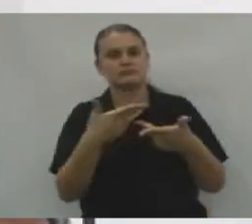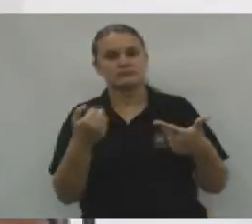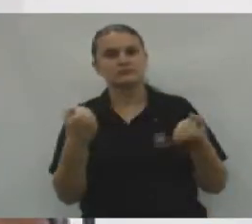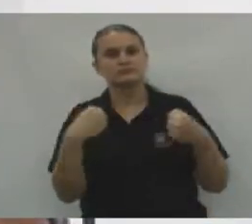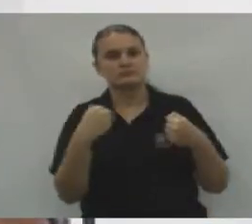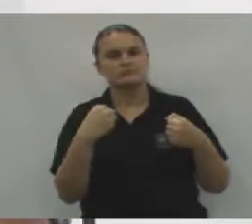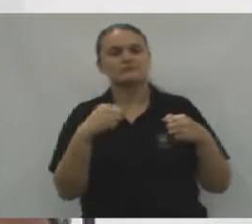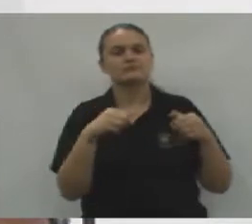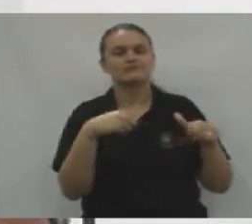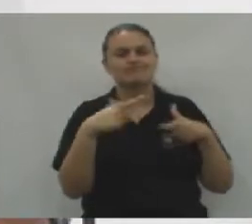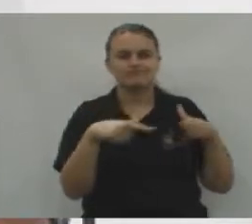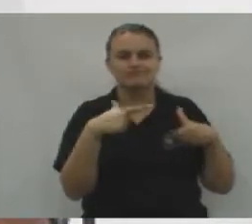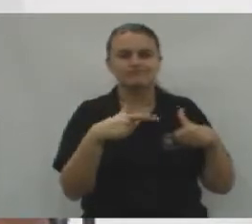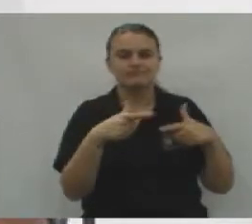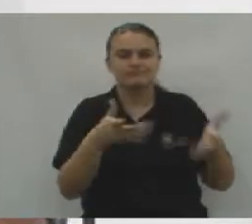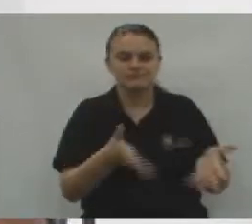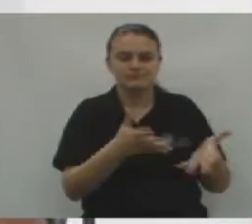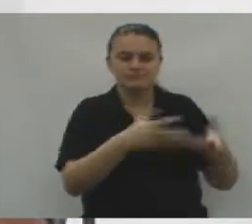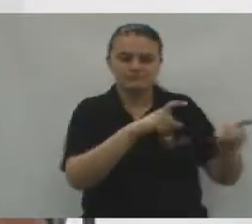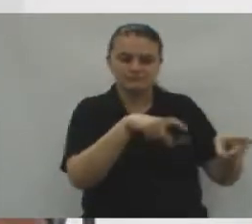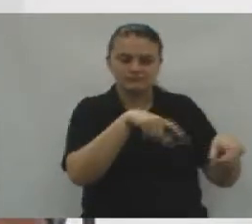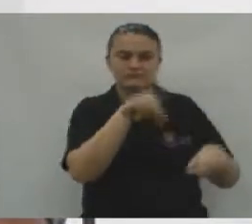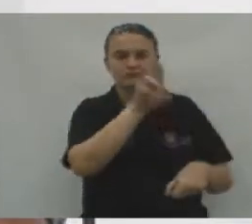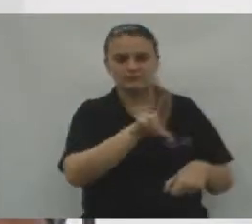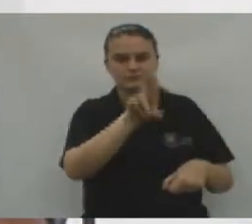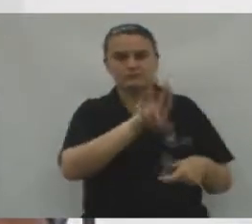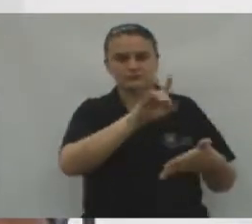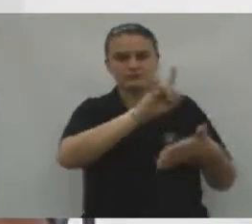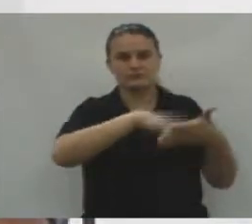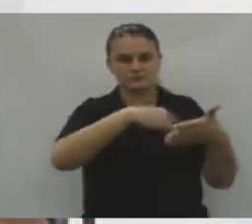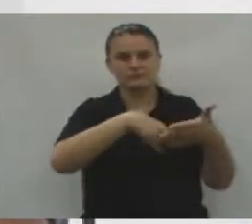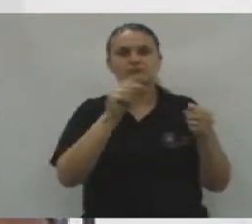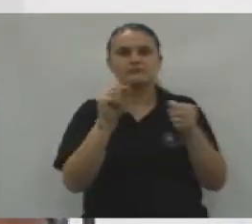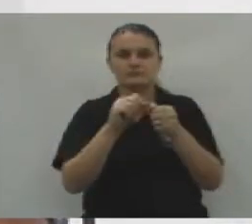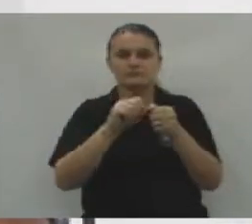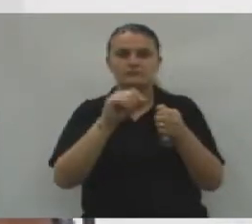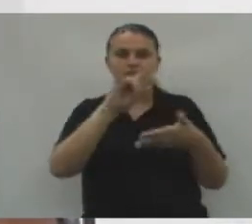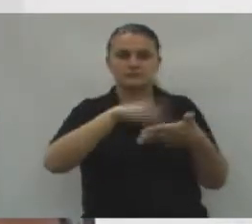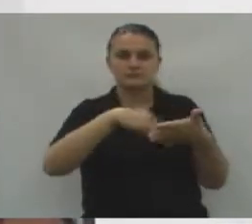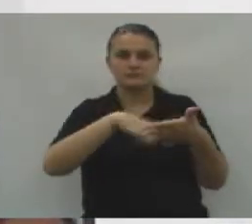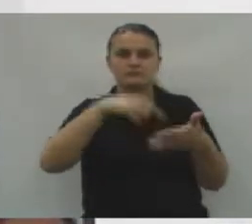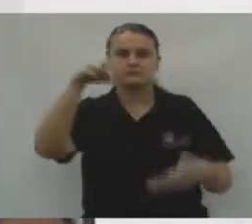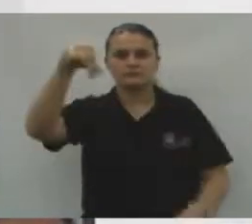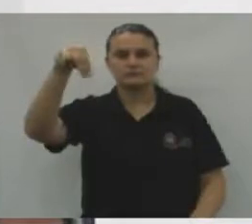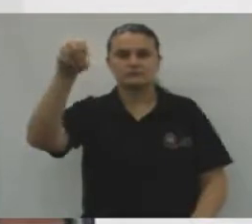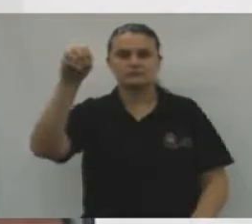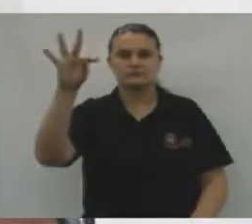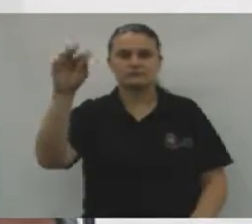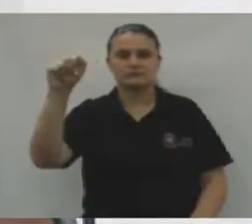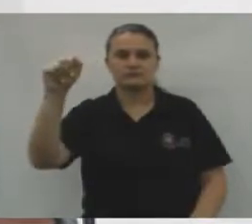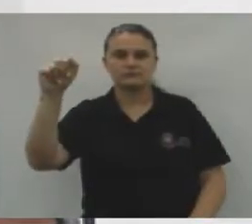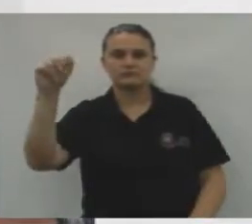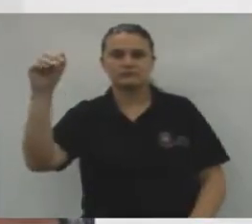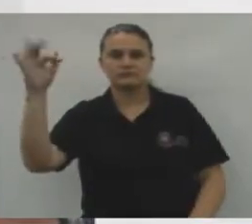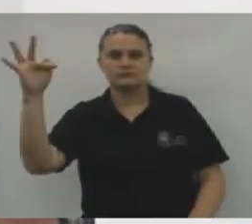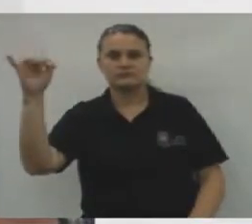tem trabalhado bastante para que o nosso produtor emita a nota fiscal, que depois tenha